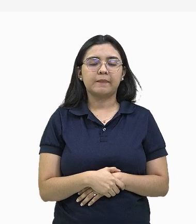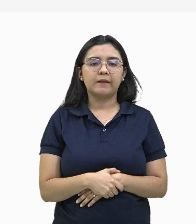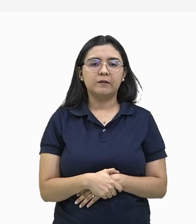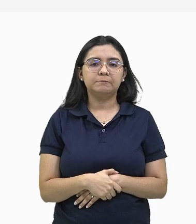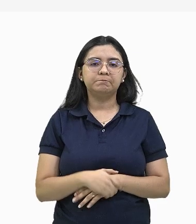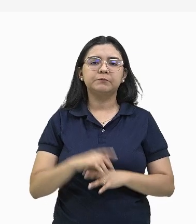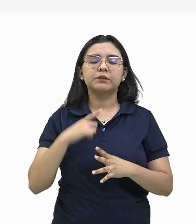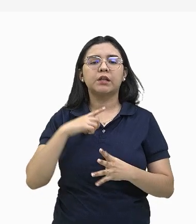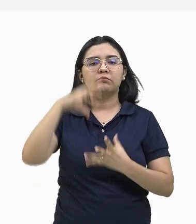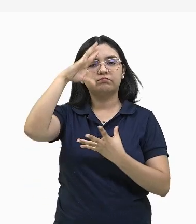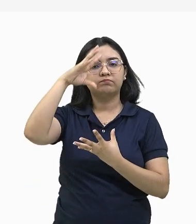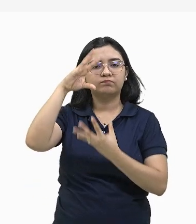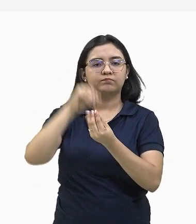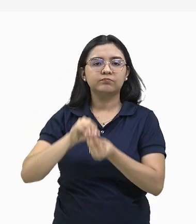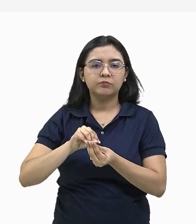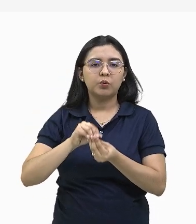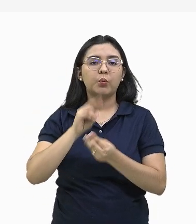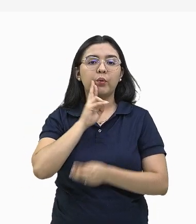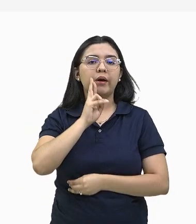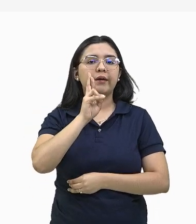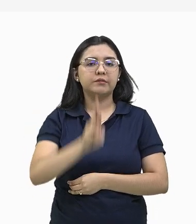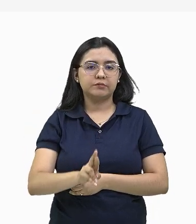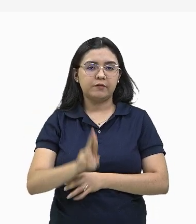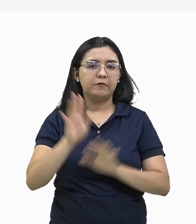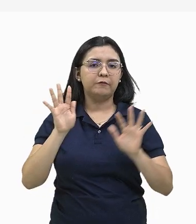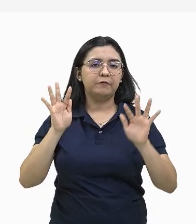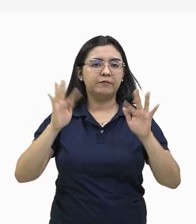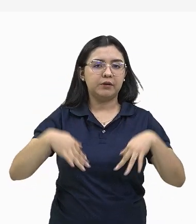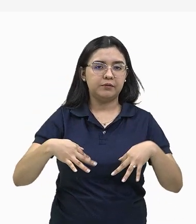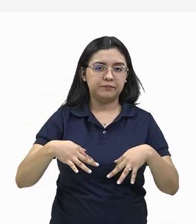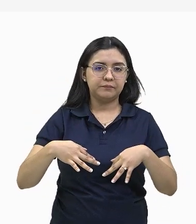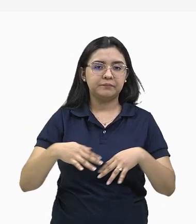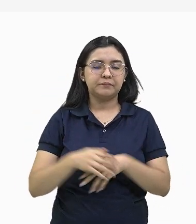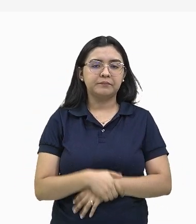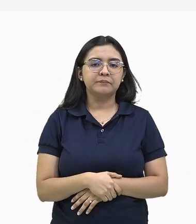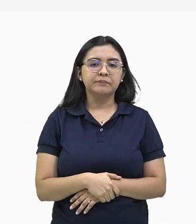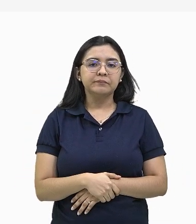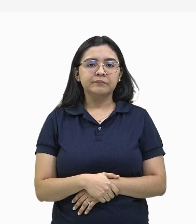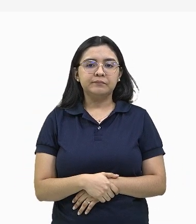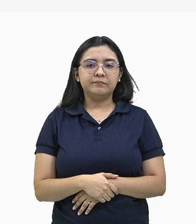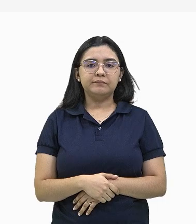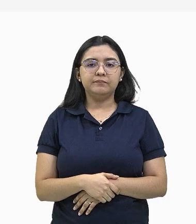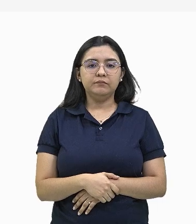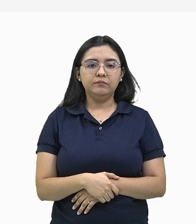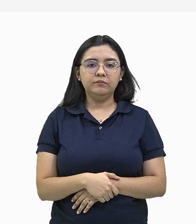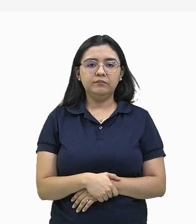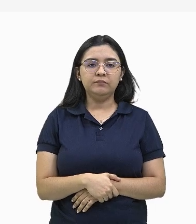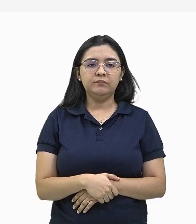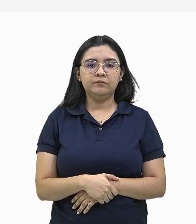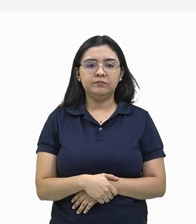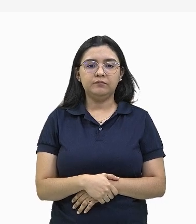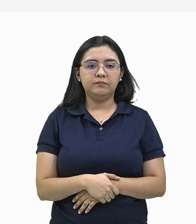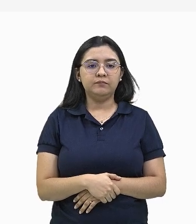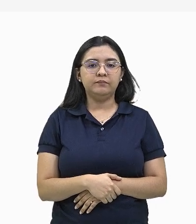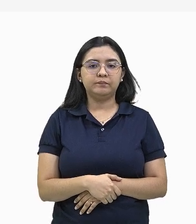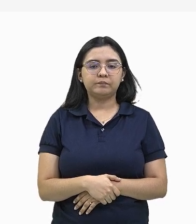à conclusão, ao resultado daquela pergunta que você fez. Você está respondendo aquela